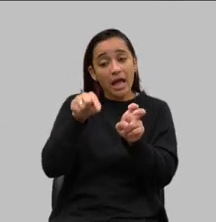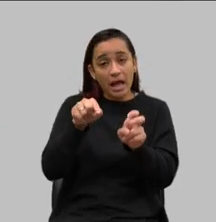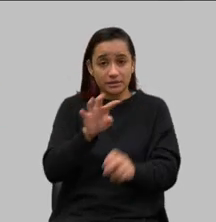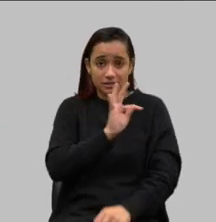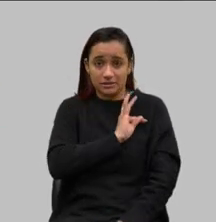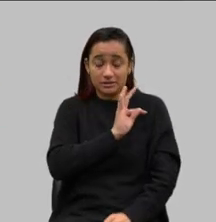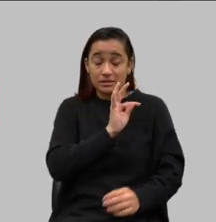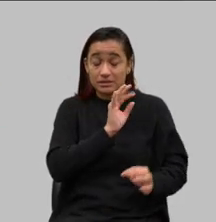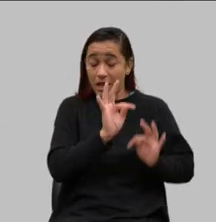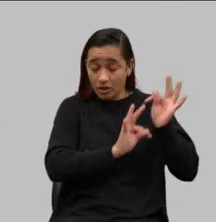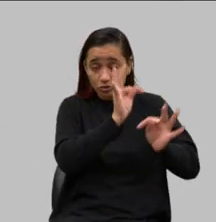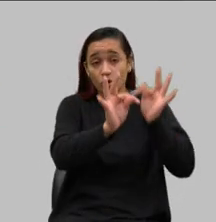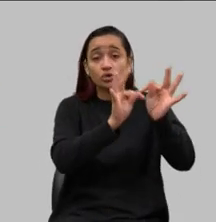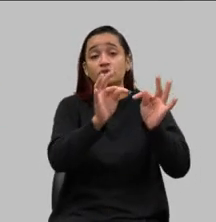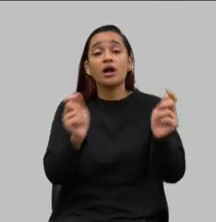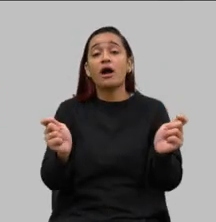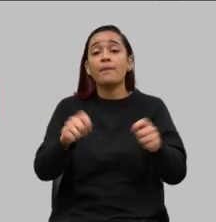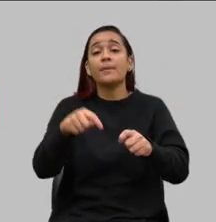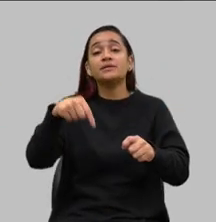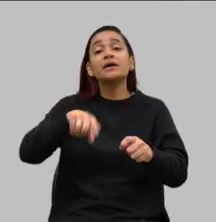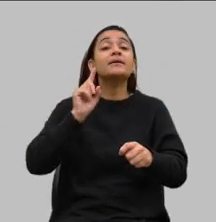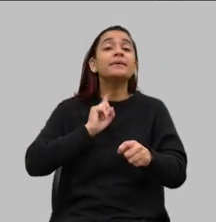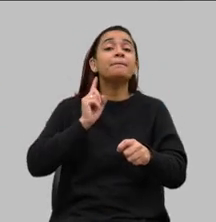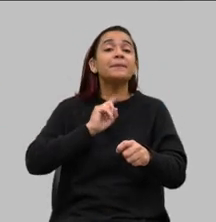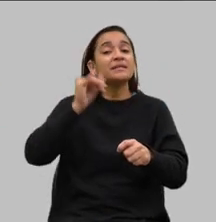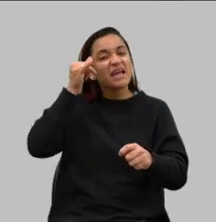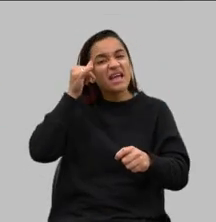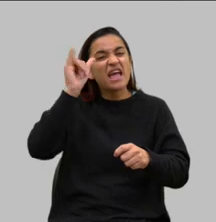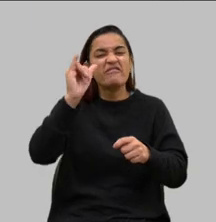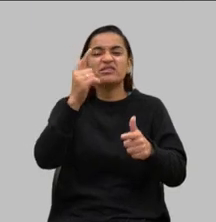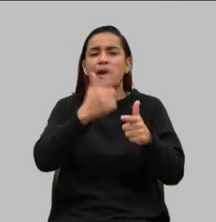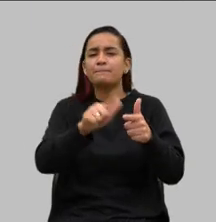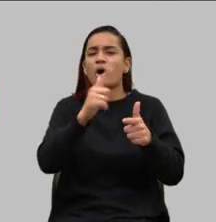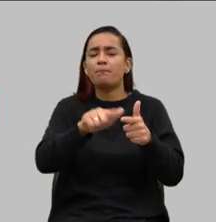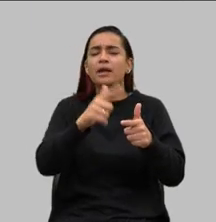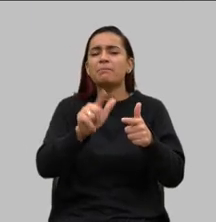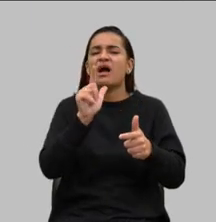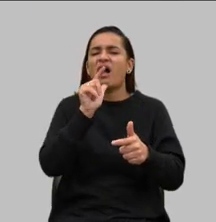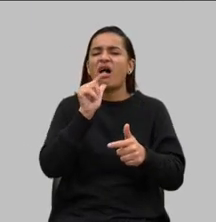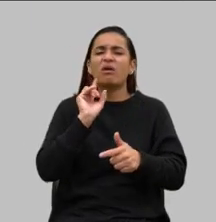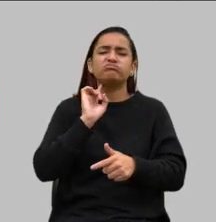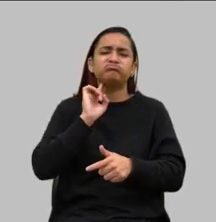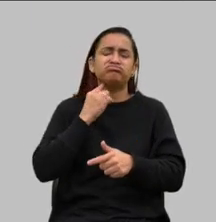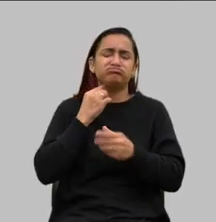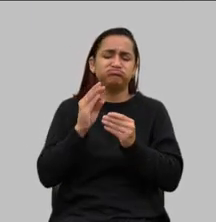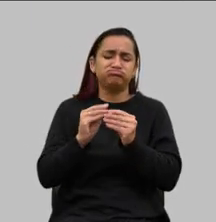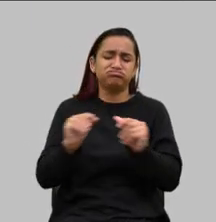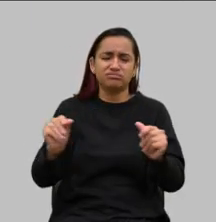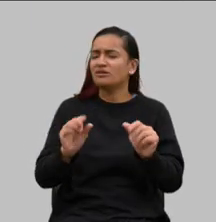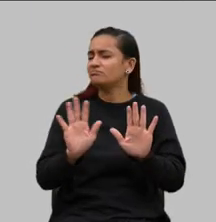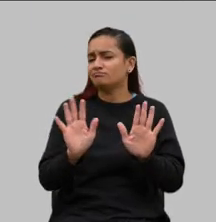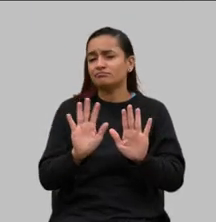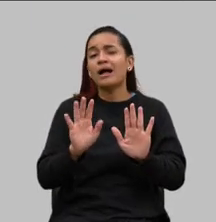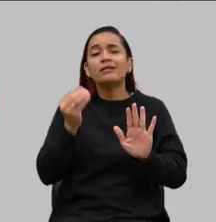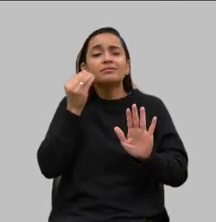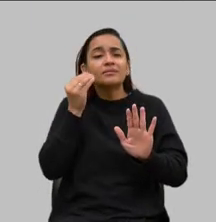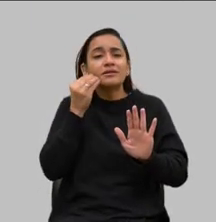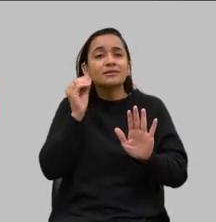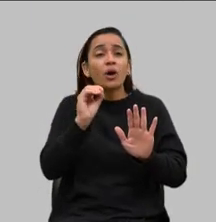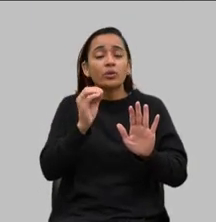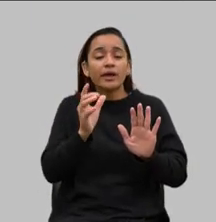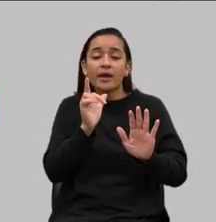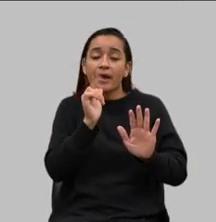que PS e Minas Gerais não ter grandes problemas com água salobra mas ter eh formações eh